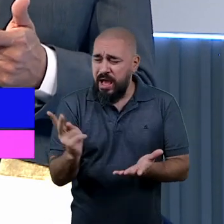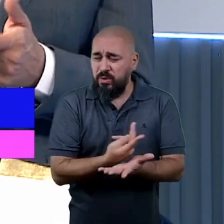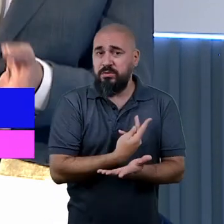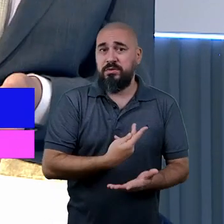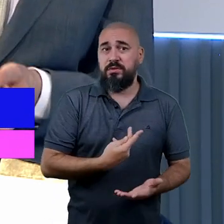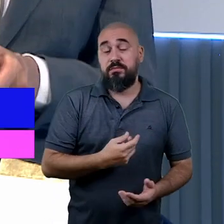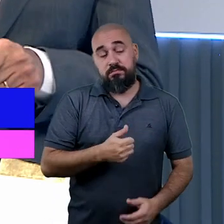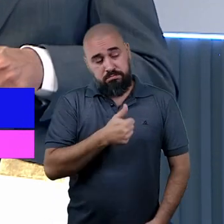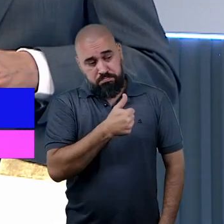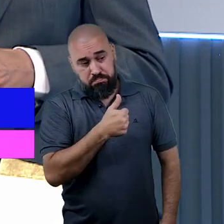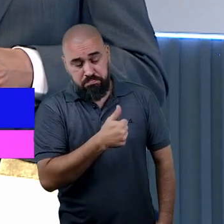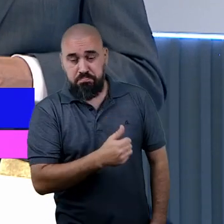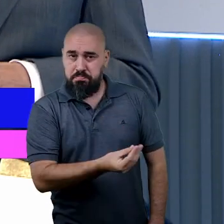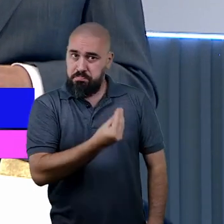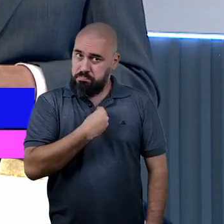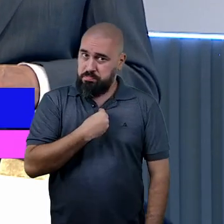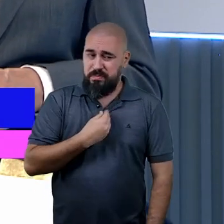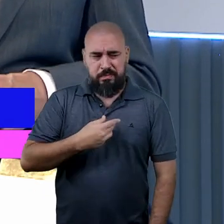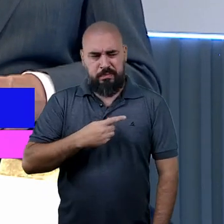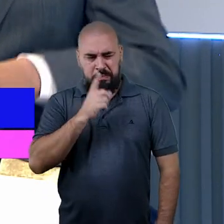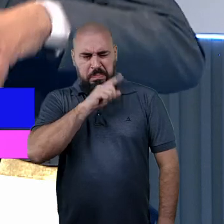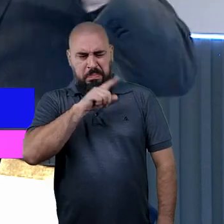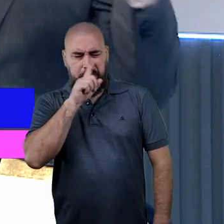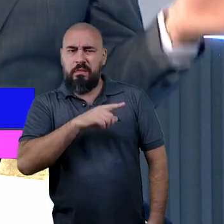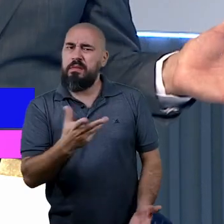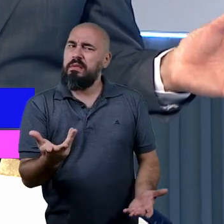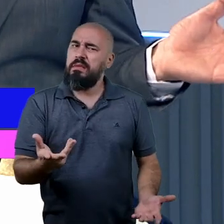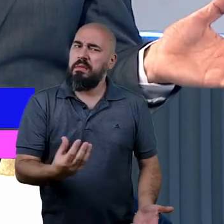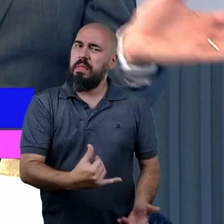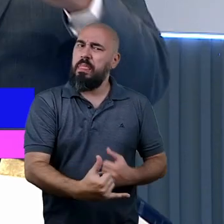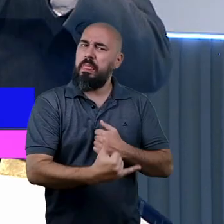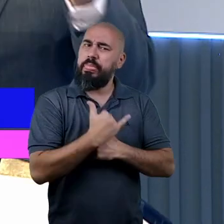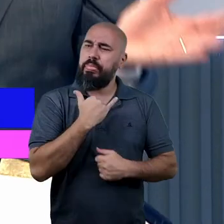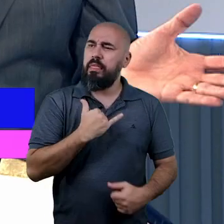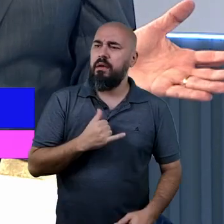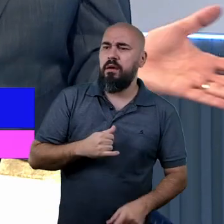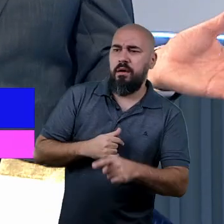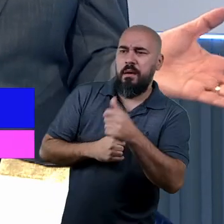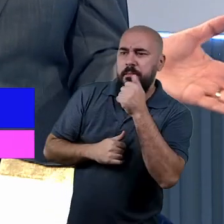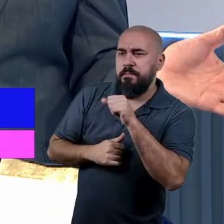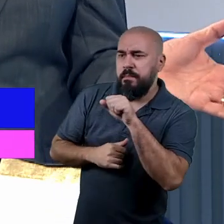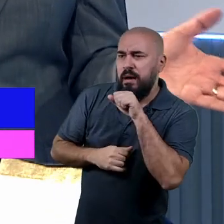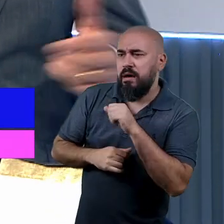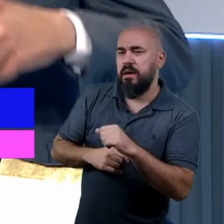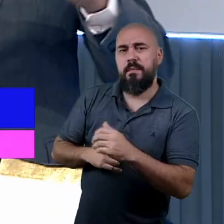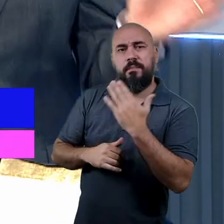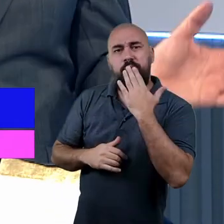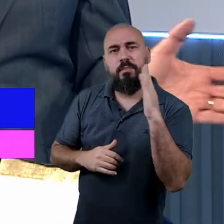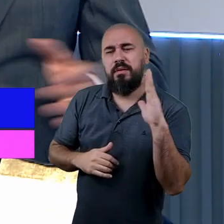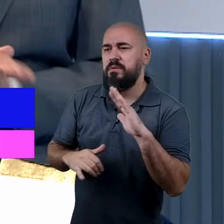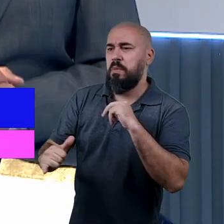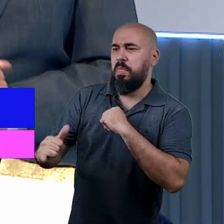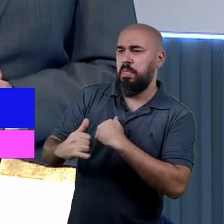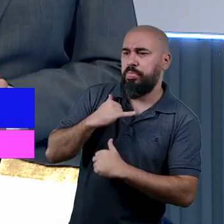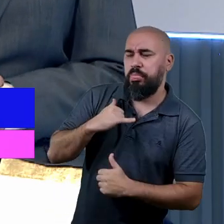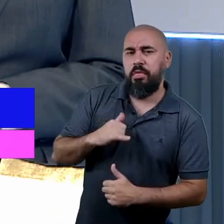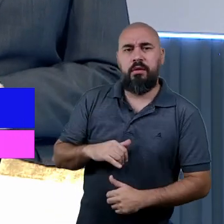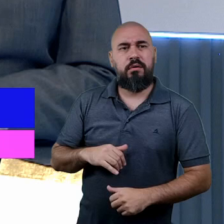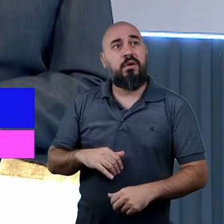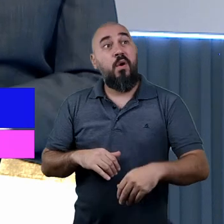pintor prometeu, o pedreiro prometeu, alguém do trabalho prometeu. As promessas acontecem, você mesmo às vezes promete para alguém, as promessas estão